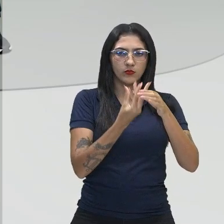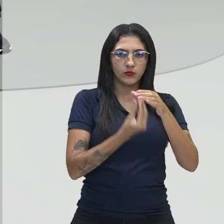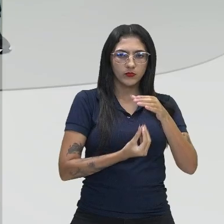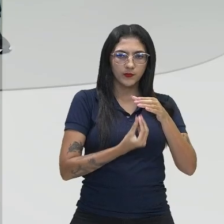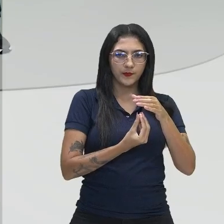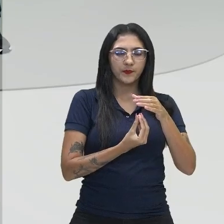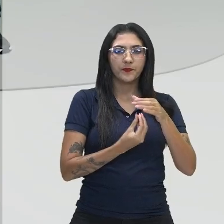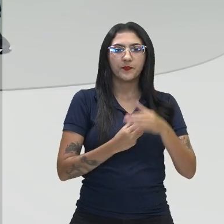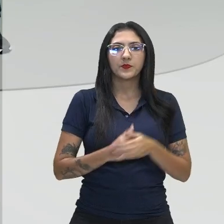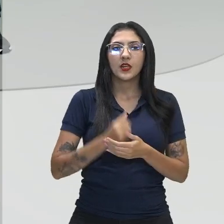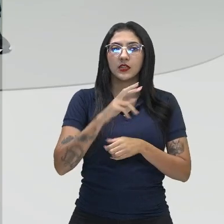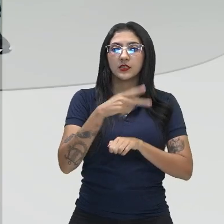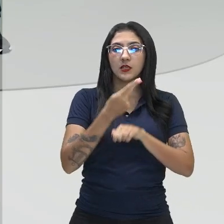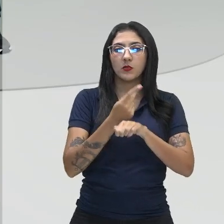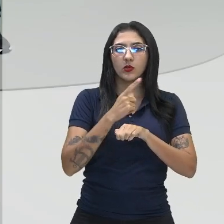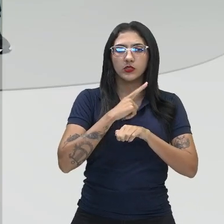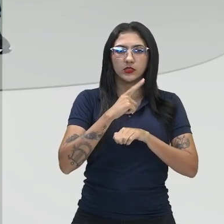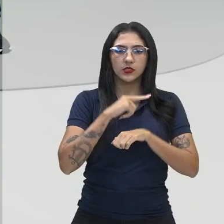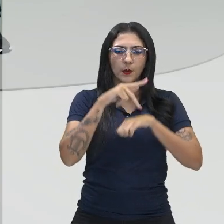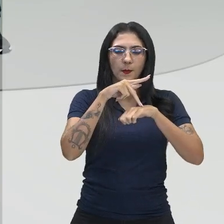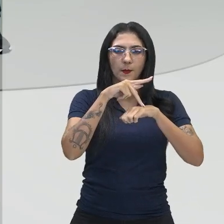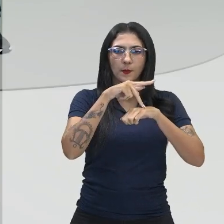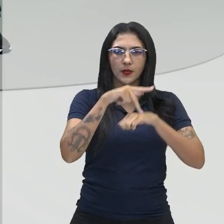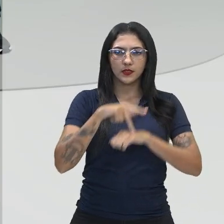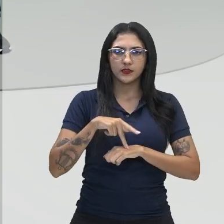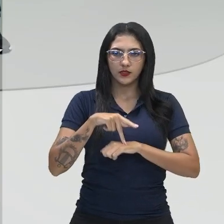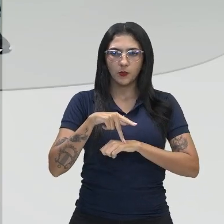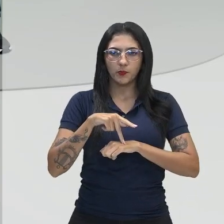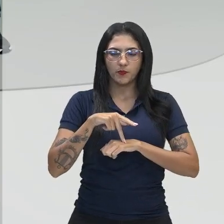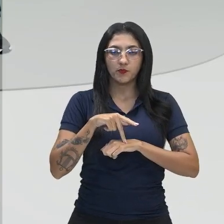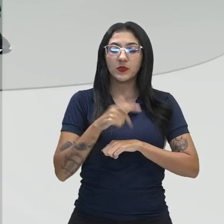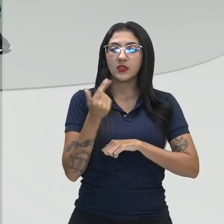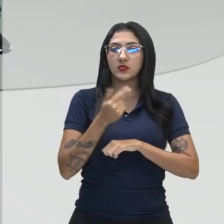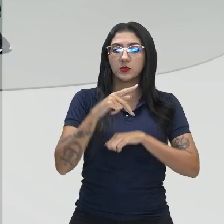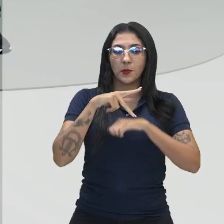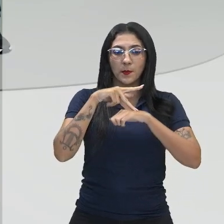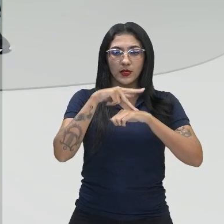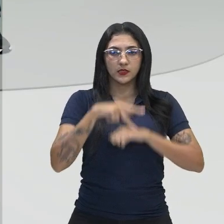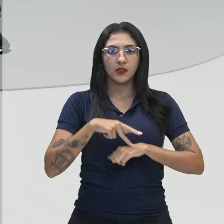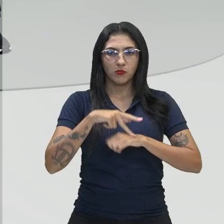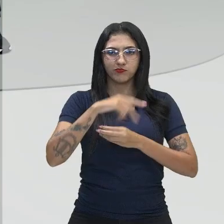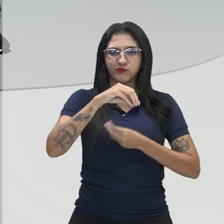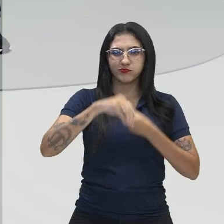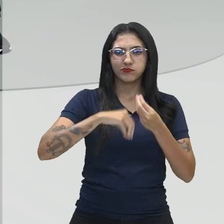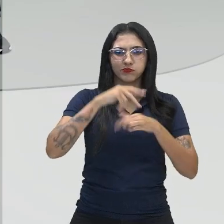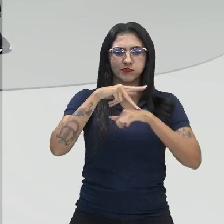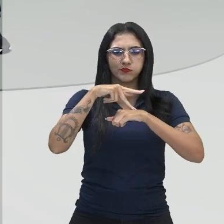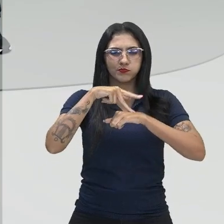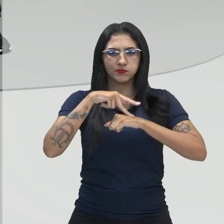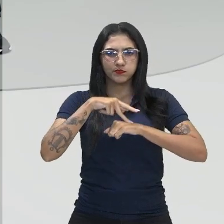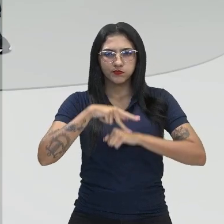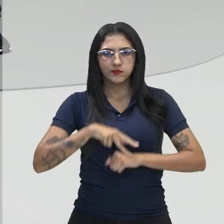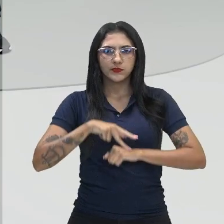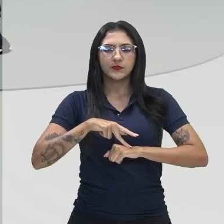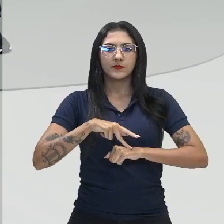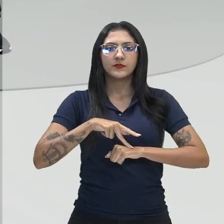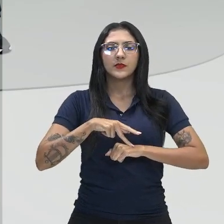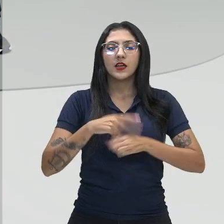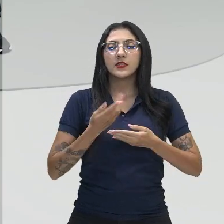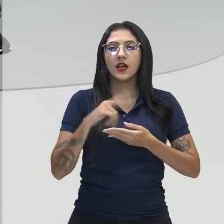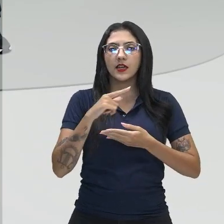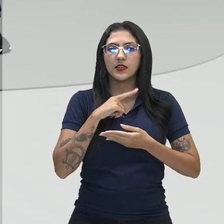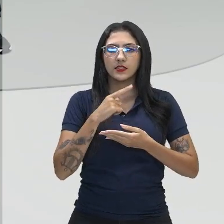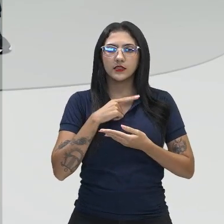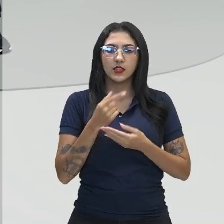nós temos a compressão. Na compressão, esse ar ele é comprimido até um certo ponto e ali injeta-se